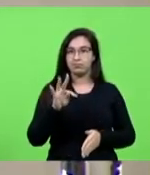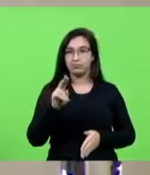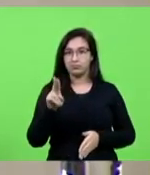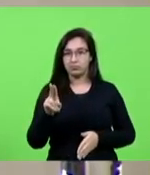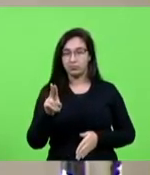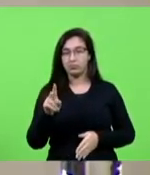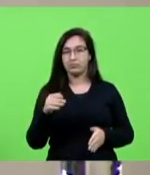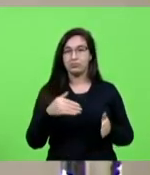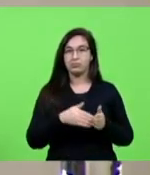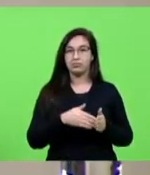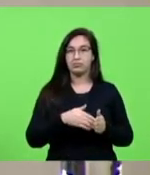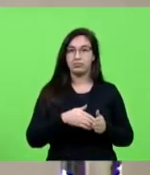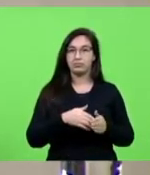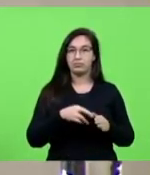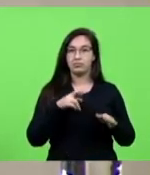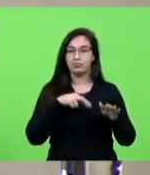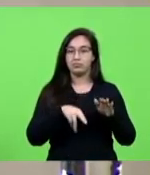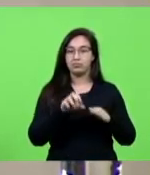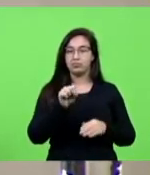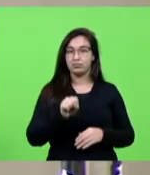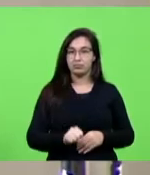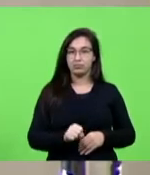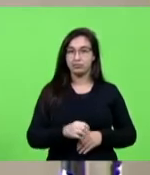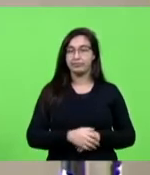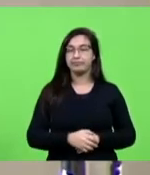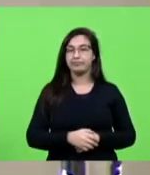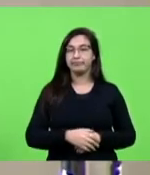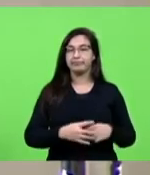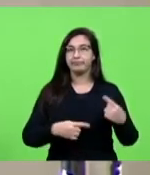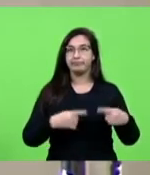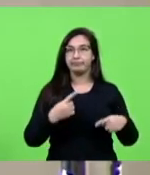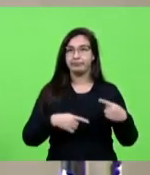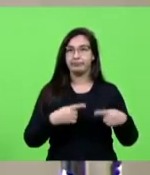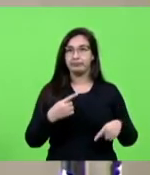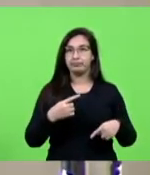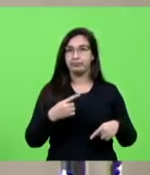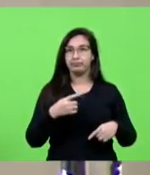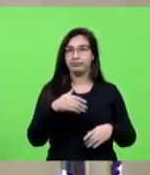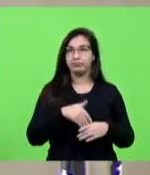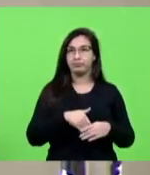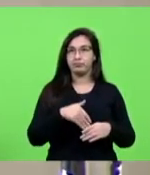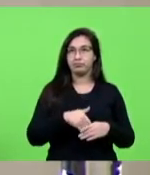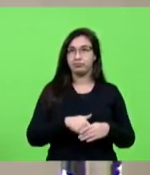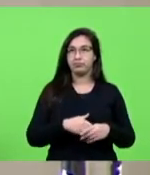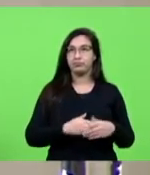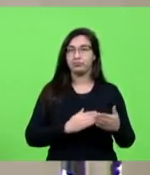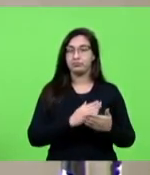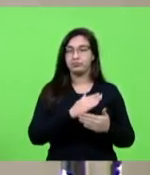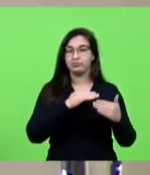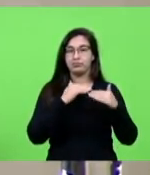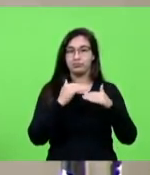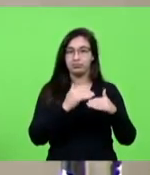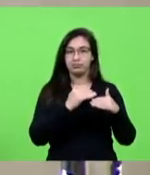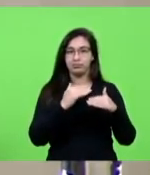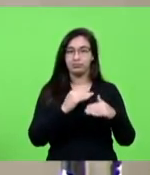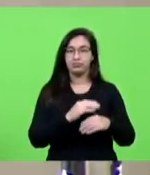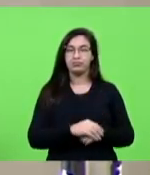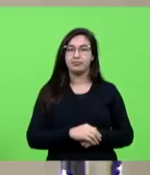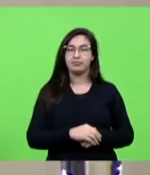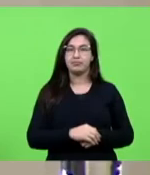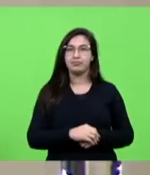discussão. Não havendo quem queira discutir em votação, deputados que aprovam permaneçam como se encontram. Aprovado por